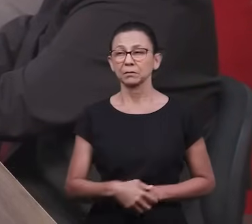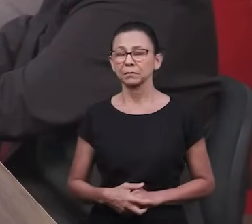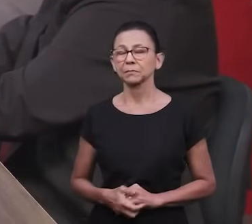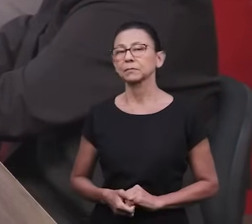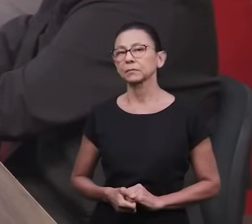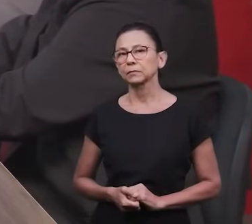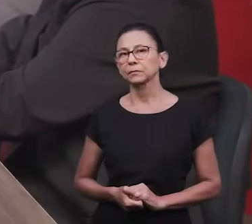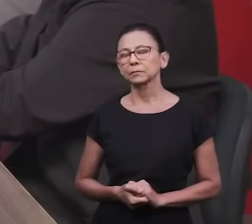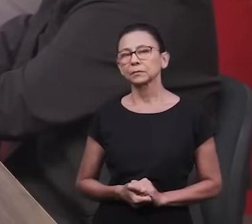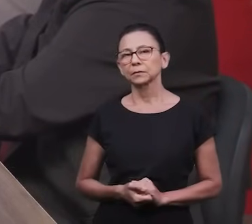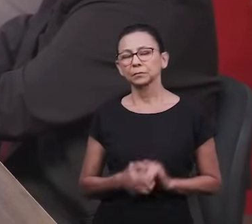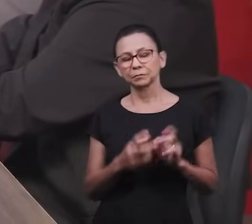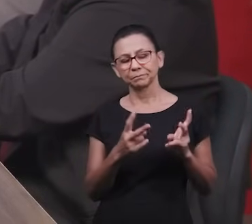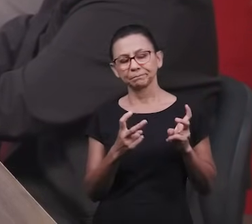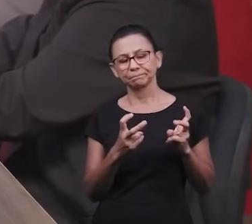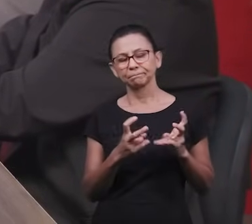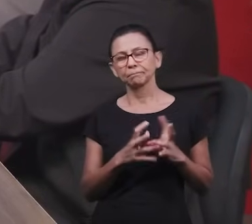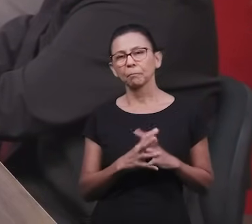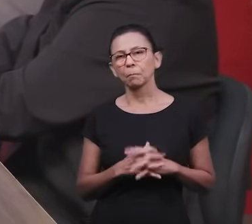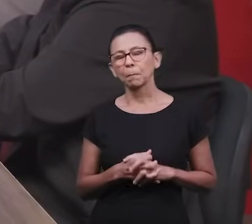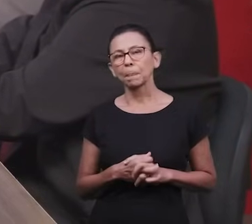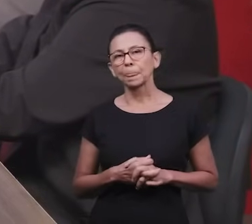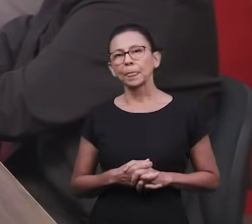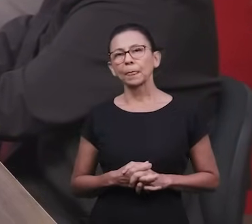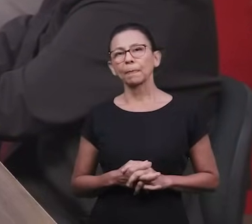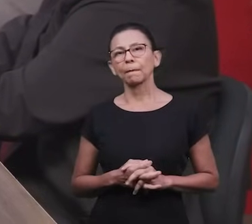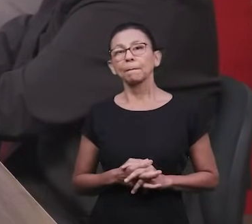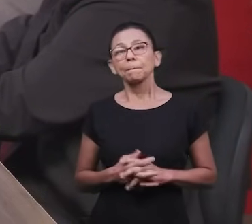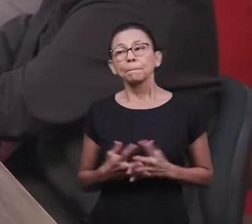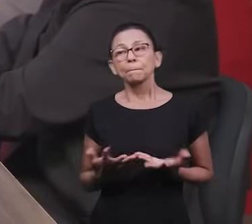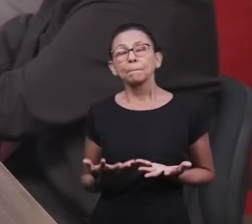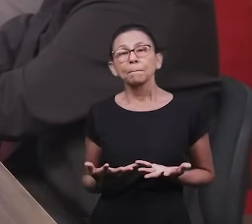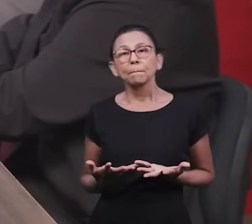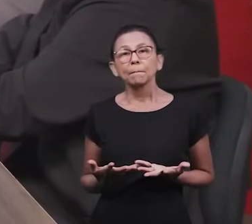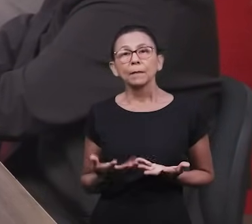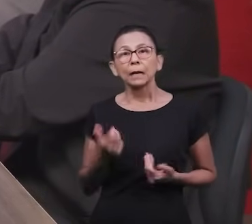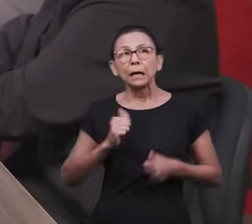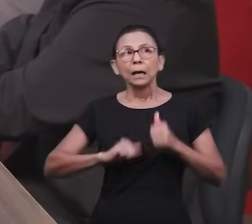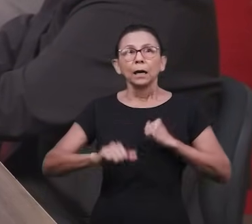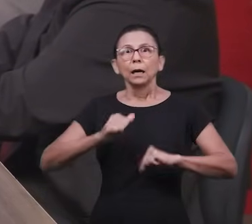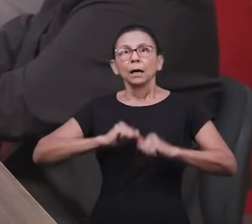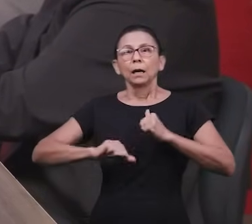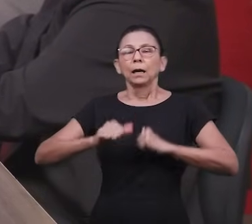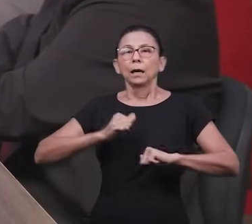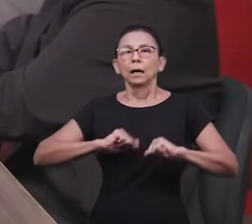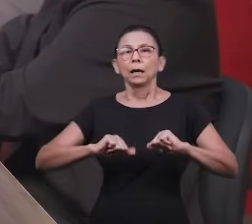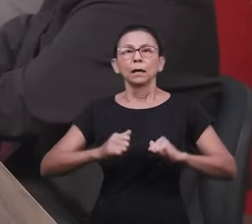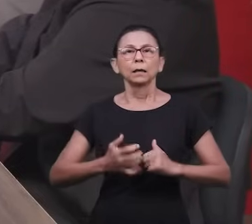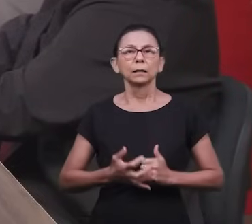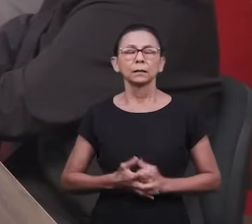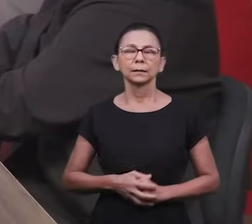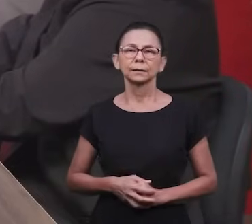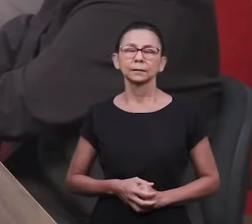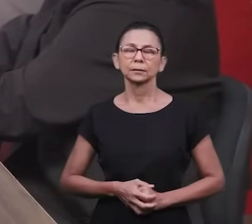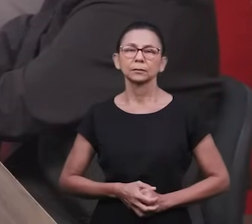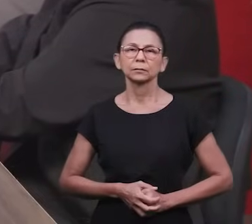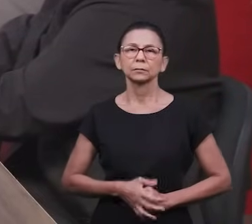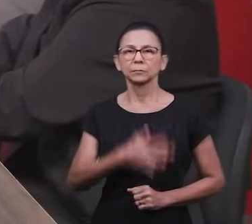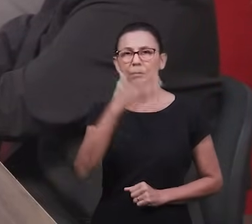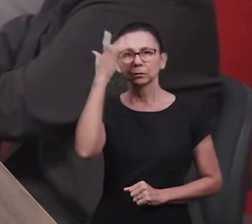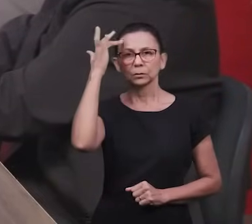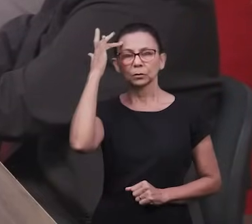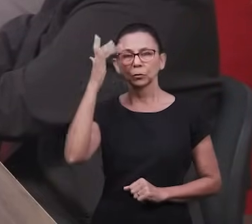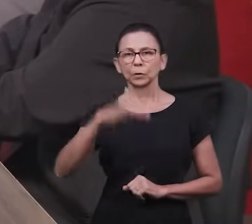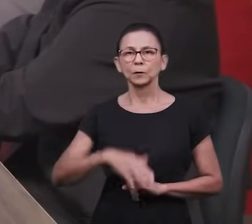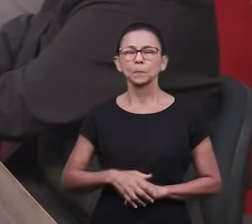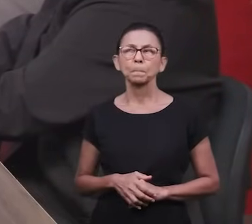essa situação que todos nós estamos vendo, né, percebendo, e nós estamos vivendo, né, pessoas vivendo crise de ansiedade. Nós